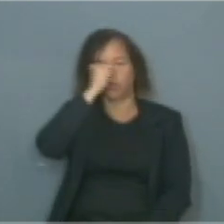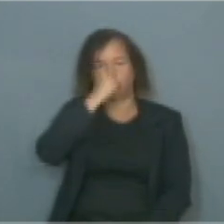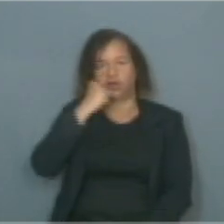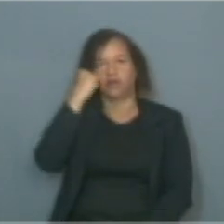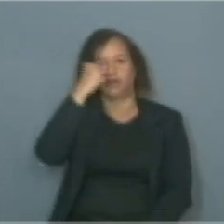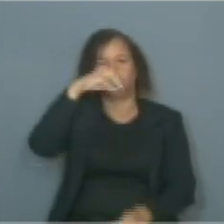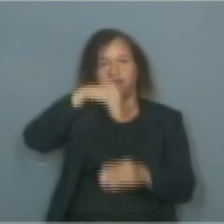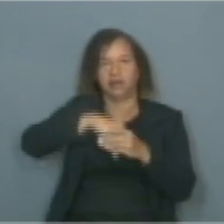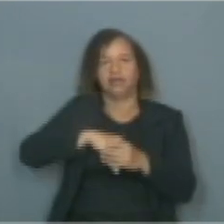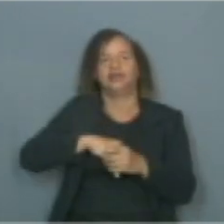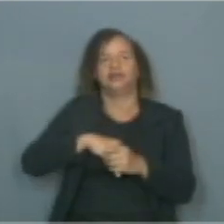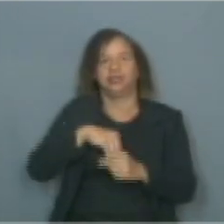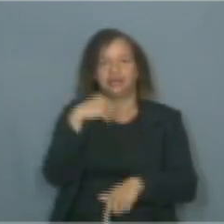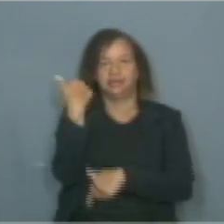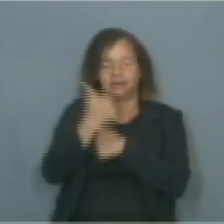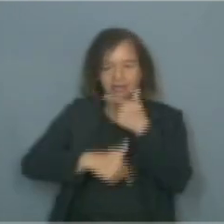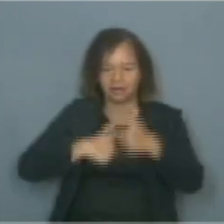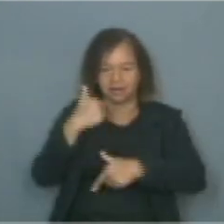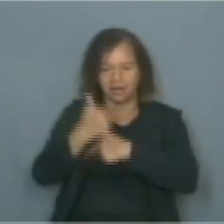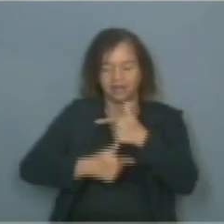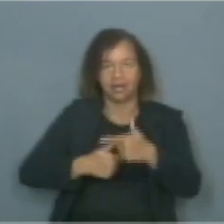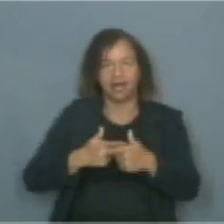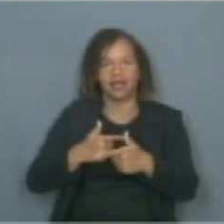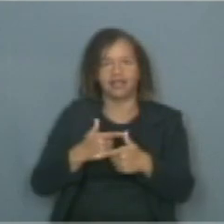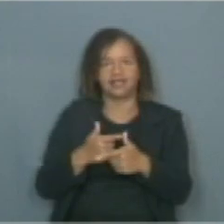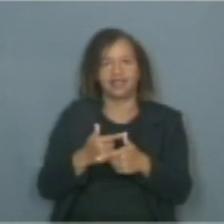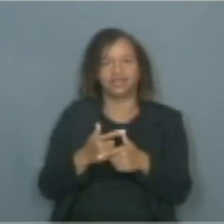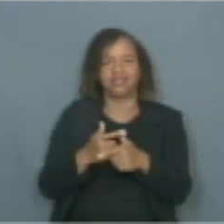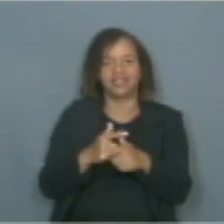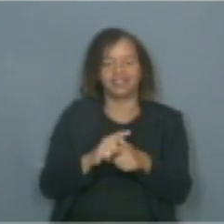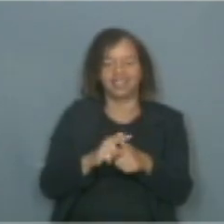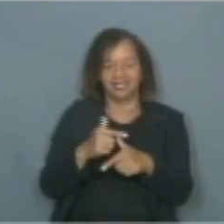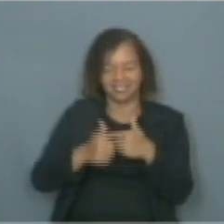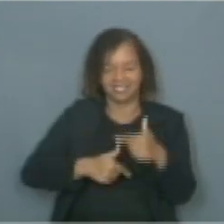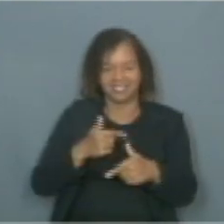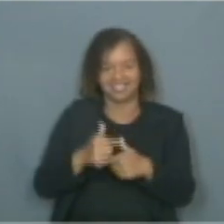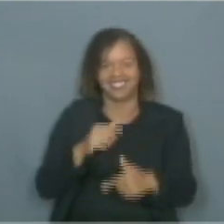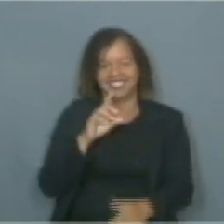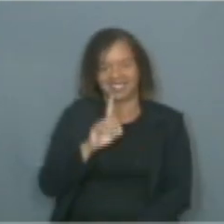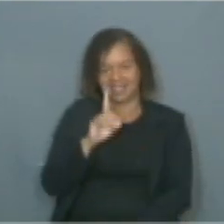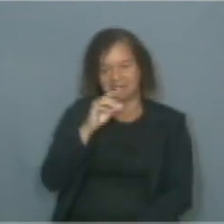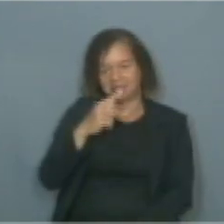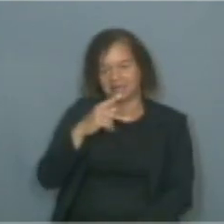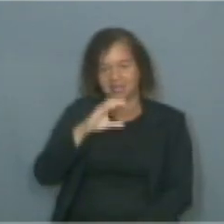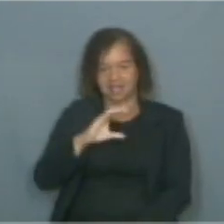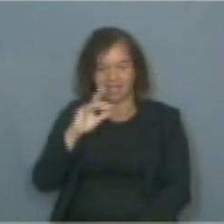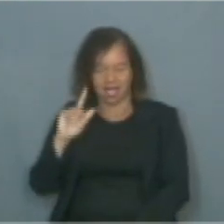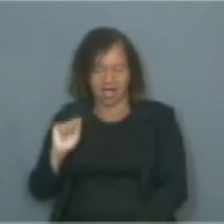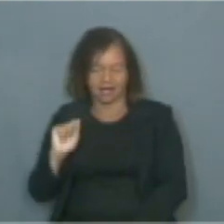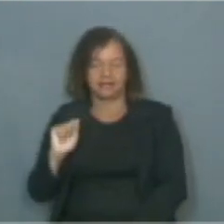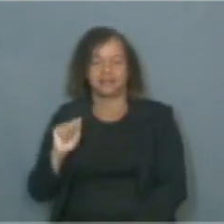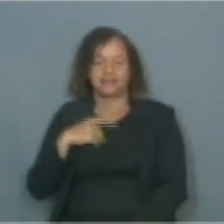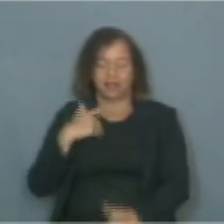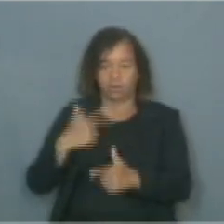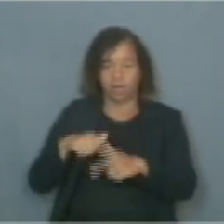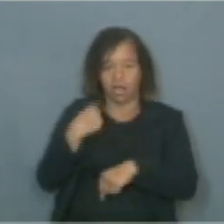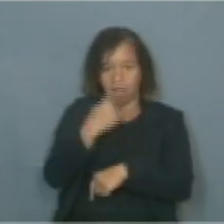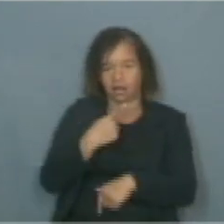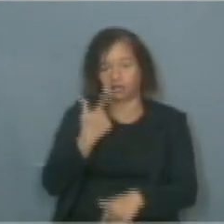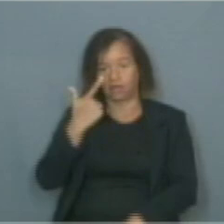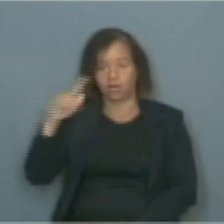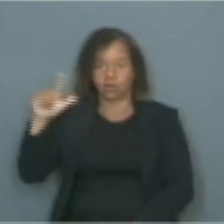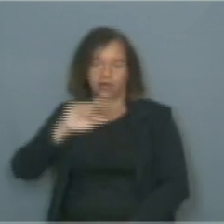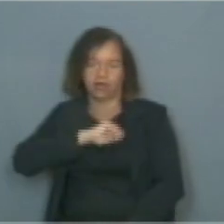do plantão, ele vai até a delegacia, que diga-se de passagem, que a DPCA, se for fora do horário que ela estiver funcionando, ele tem que ir para